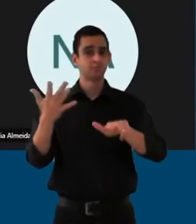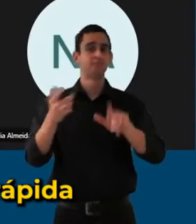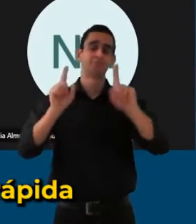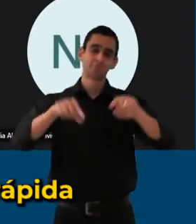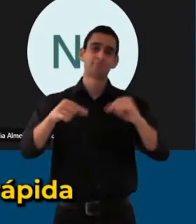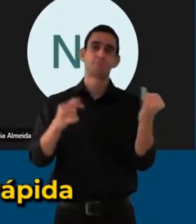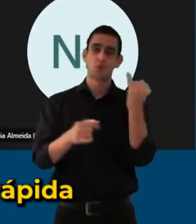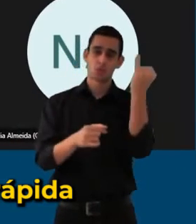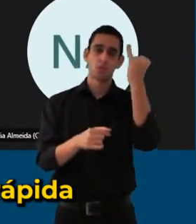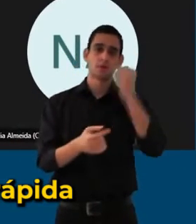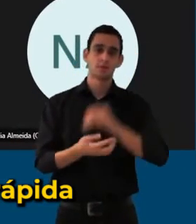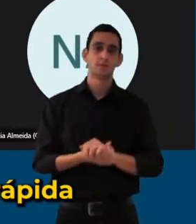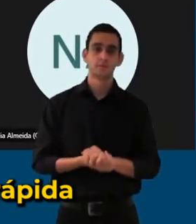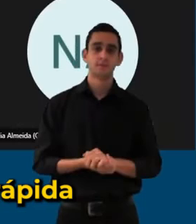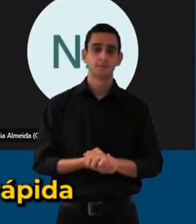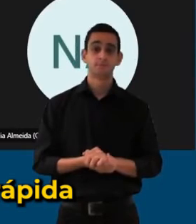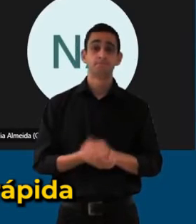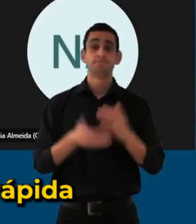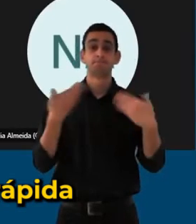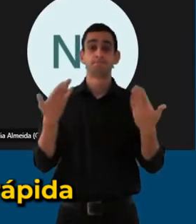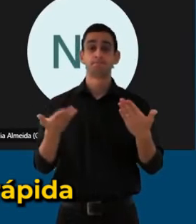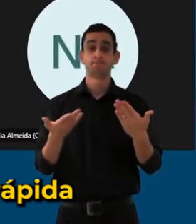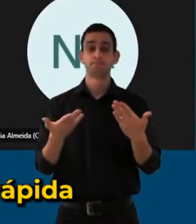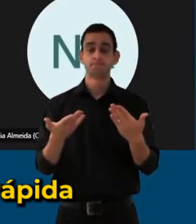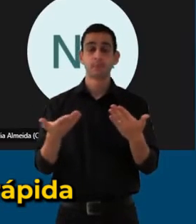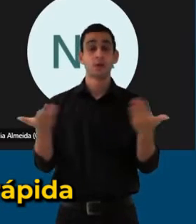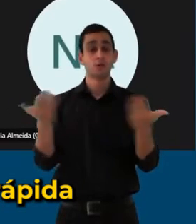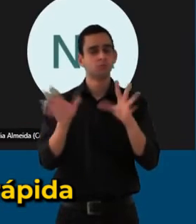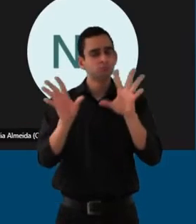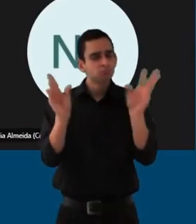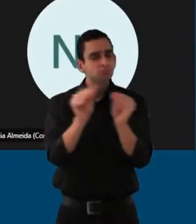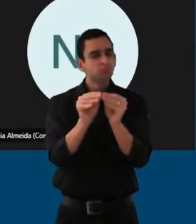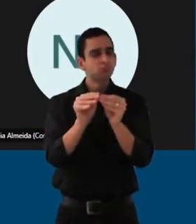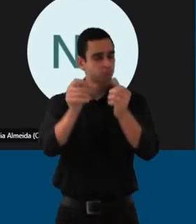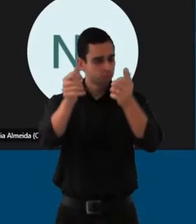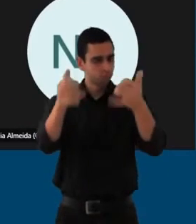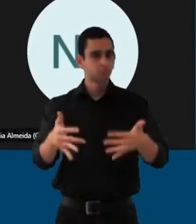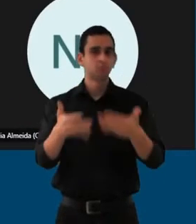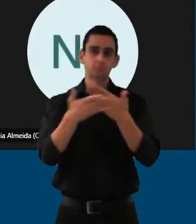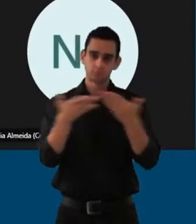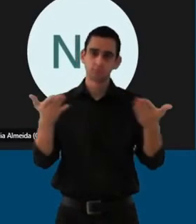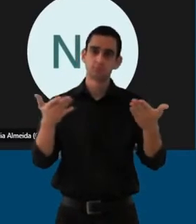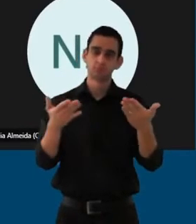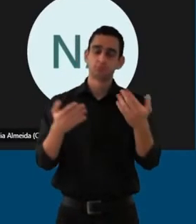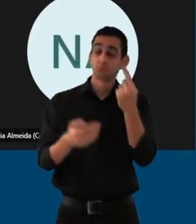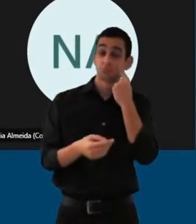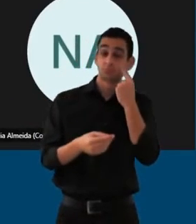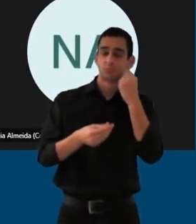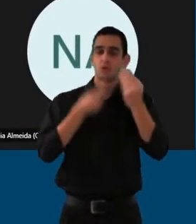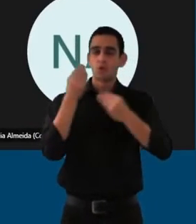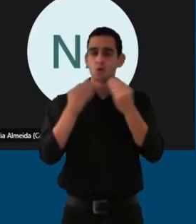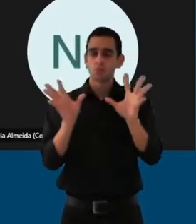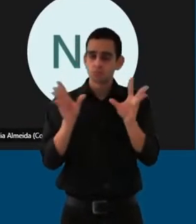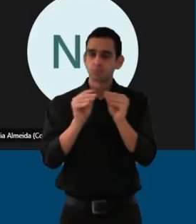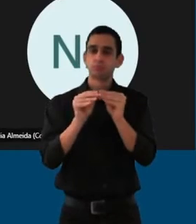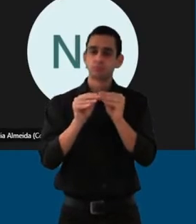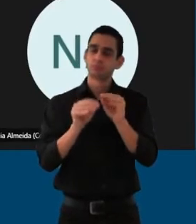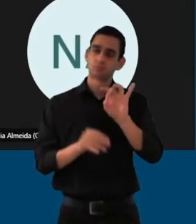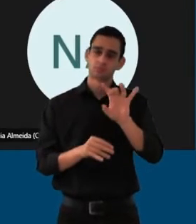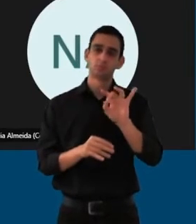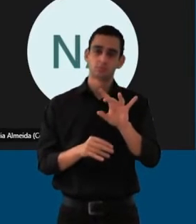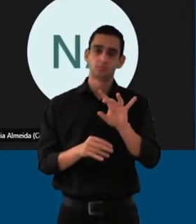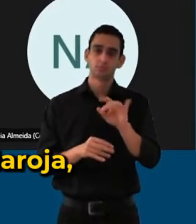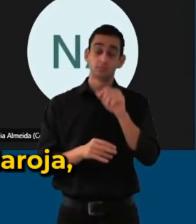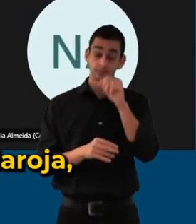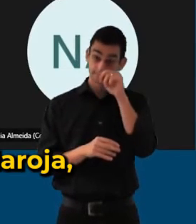doutor Maroja, fazendo uma pequena explicação rápida, um rápido resumo aqui da LIDE, eu